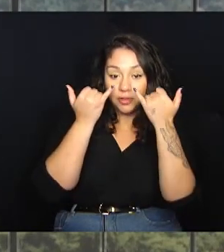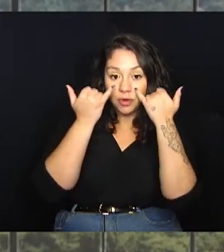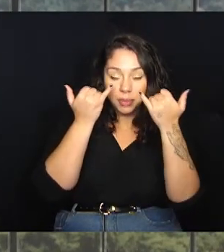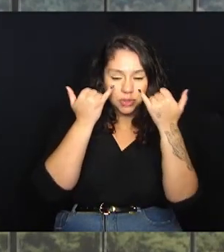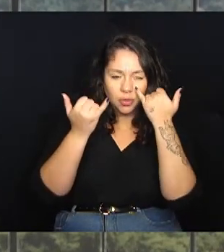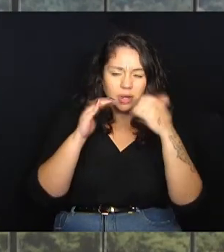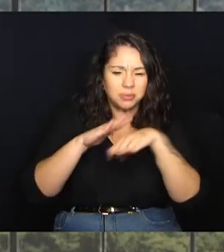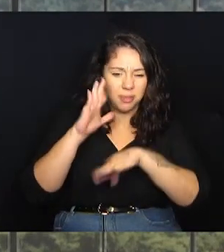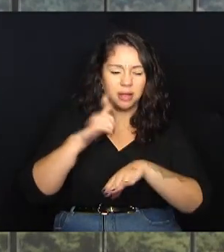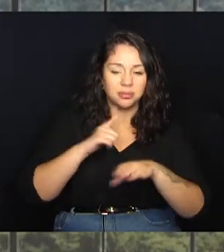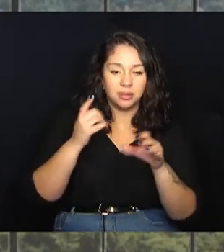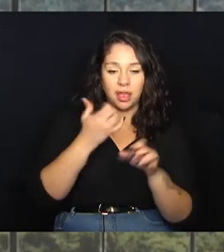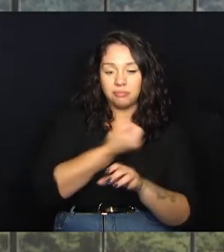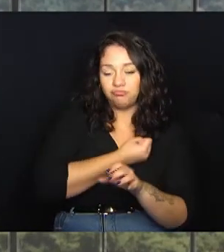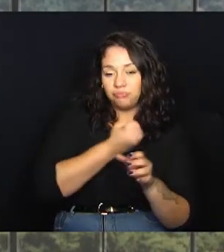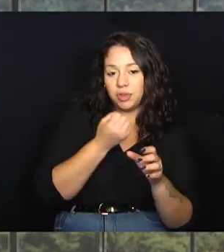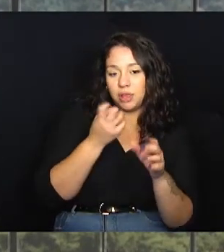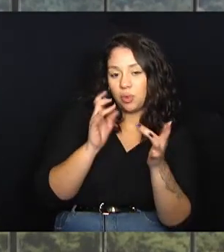conviver-família acolhedora